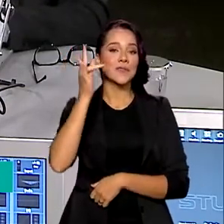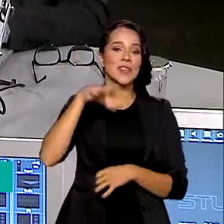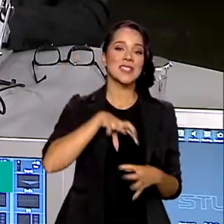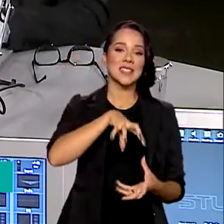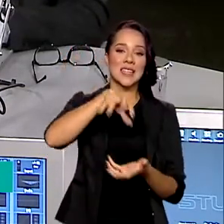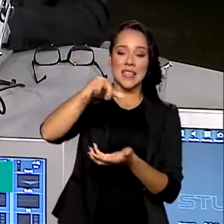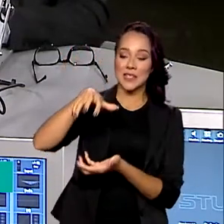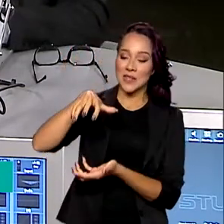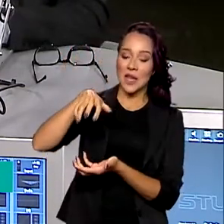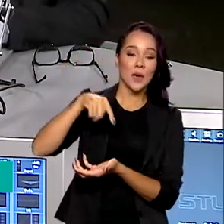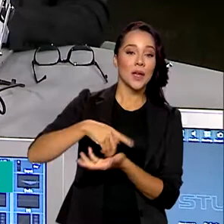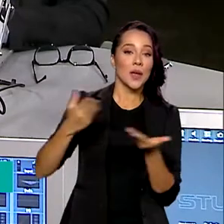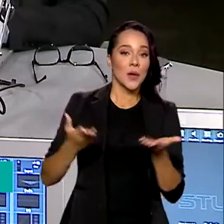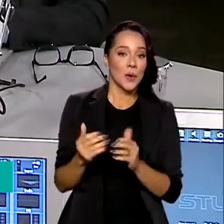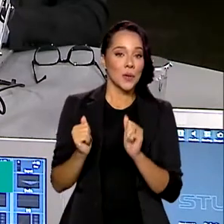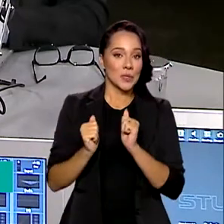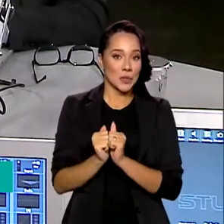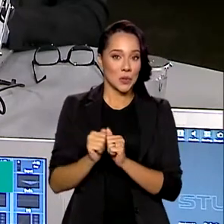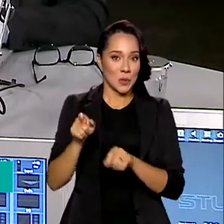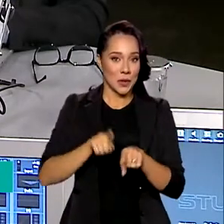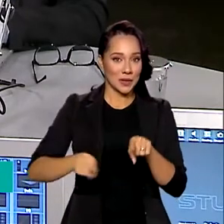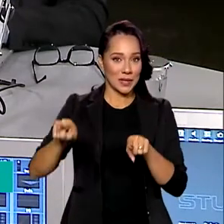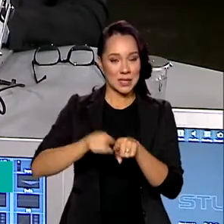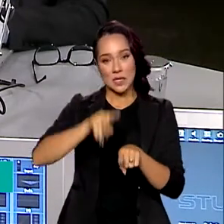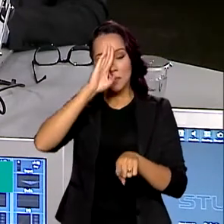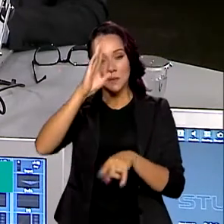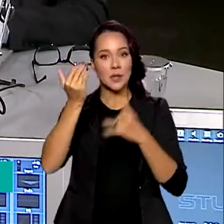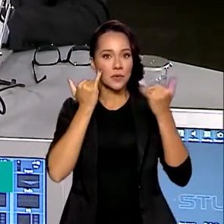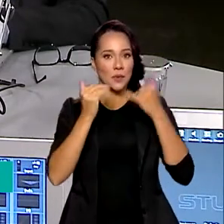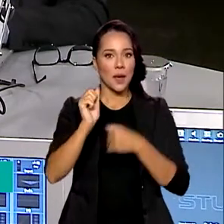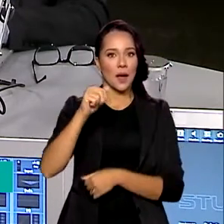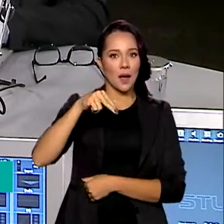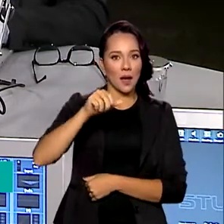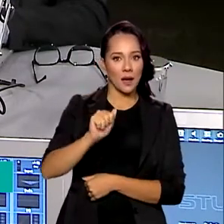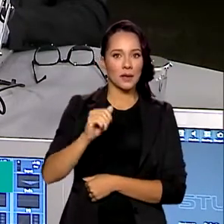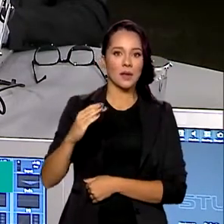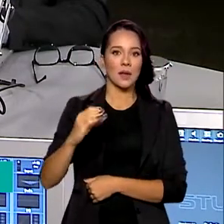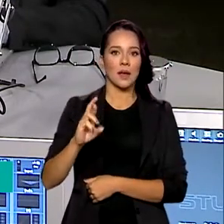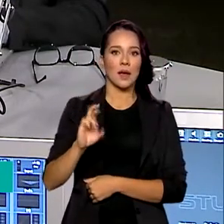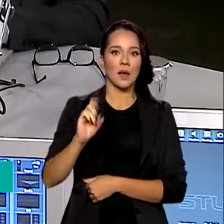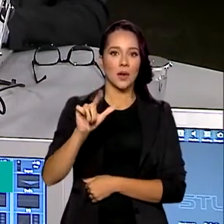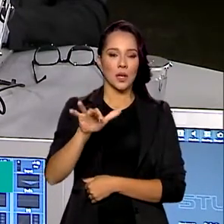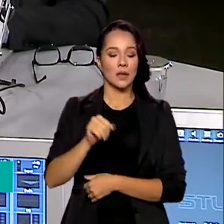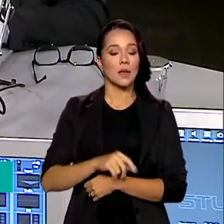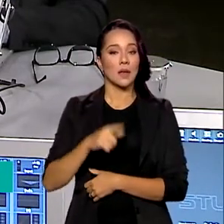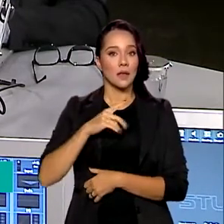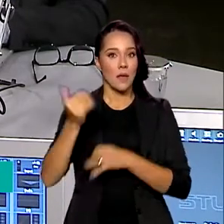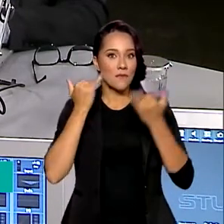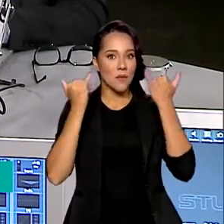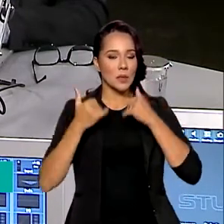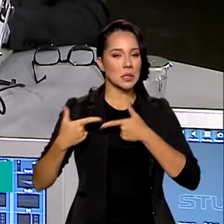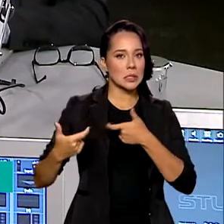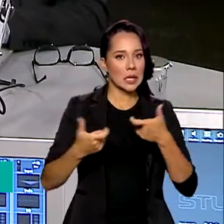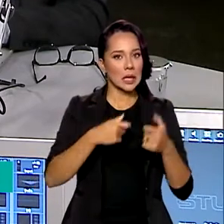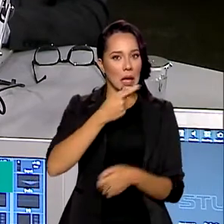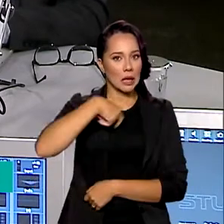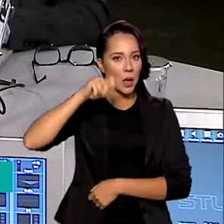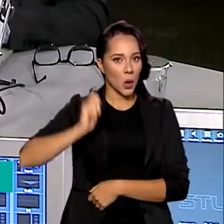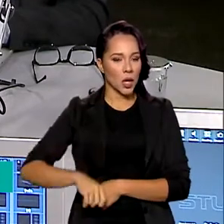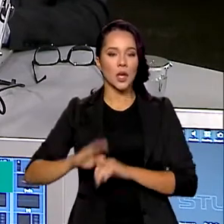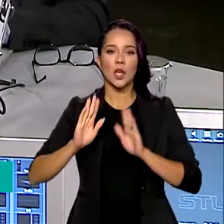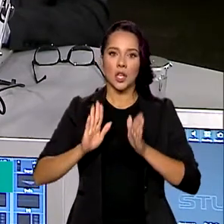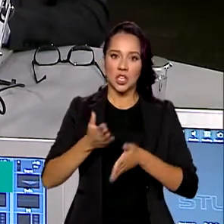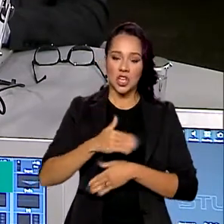internacional quem está com a gente hoje para atualizar os destaques é Ana Carolina peliz que as informações sobre a guerra na Ucrânia